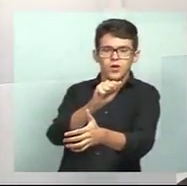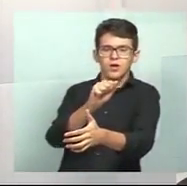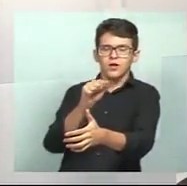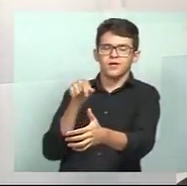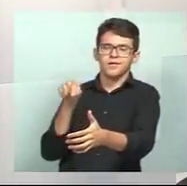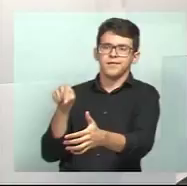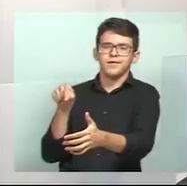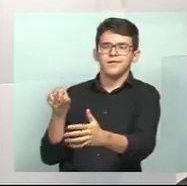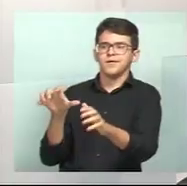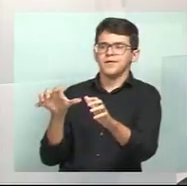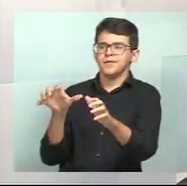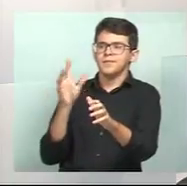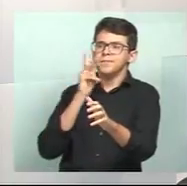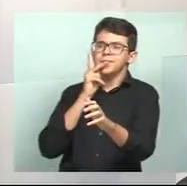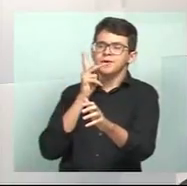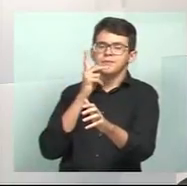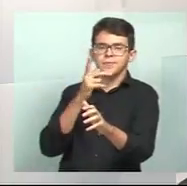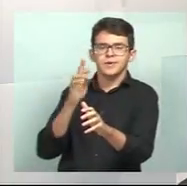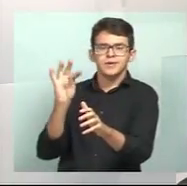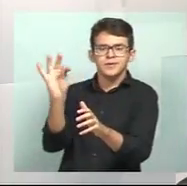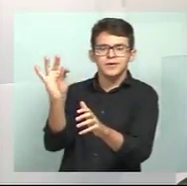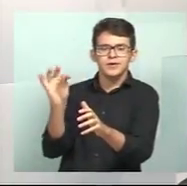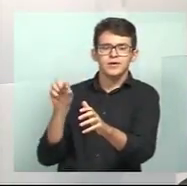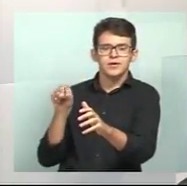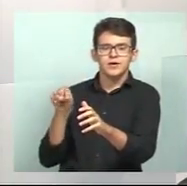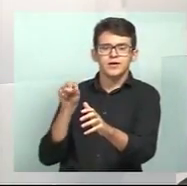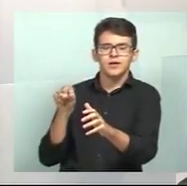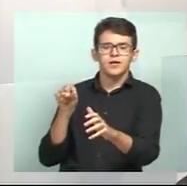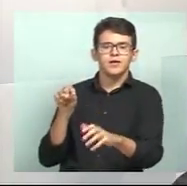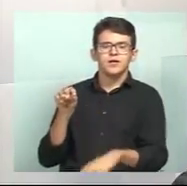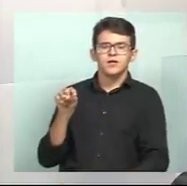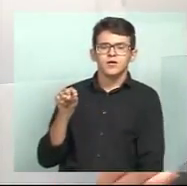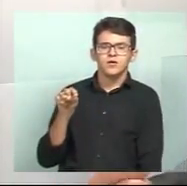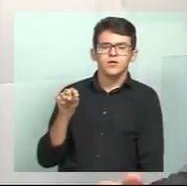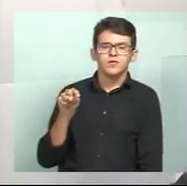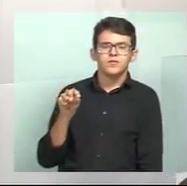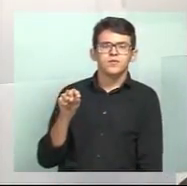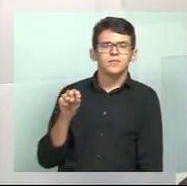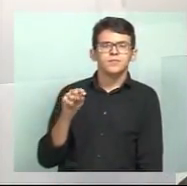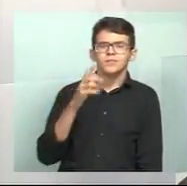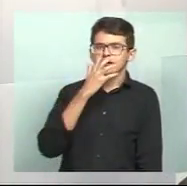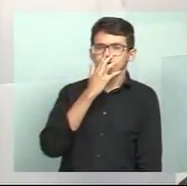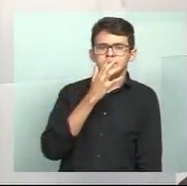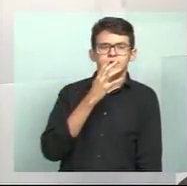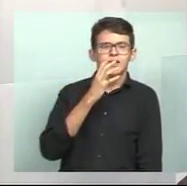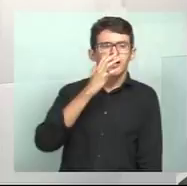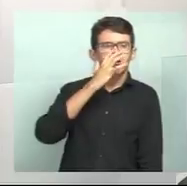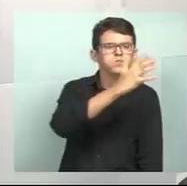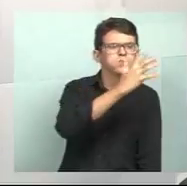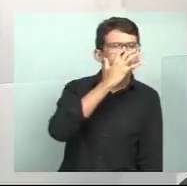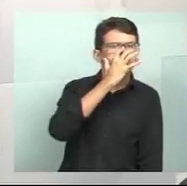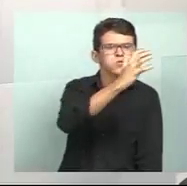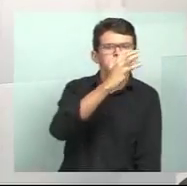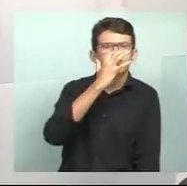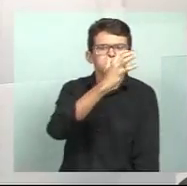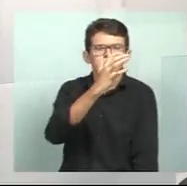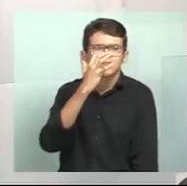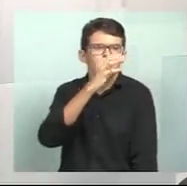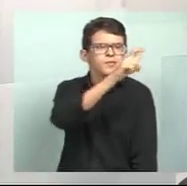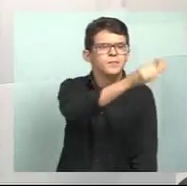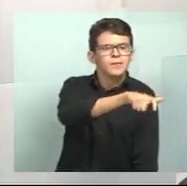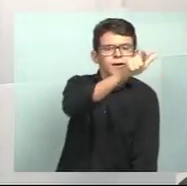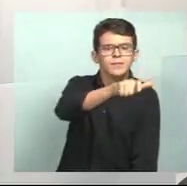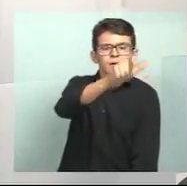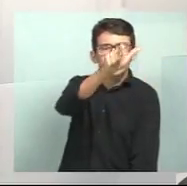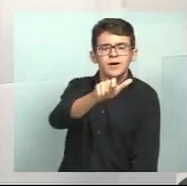dos Trabalhadores, eles falam de todos e tudo, mas não fazem uma autorreflexão dos equívocos que eles fizeram.